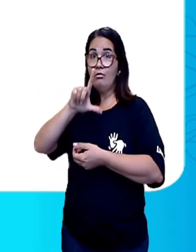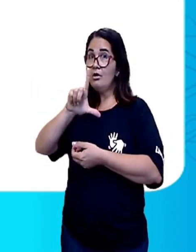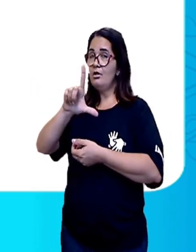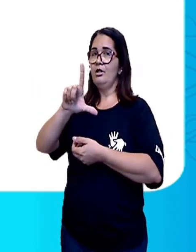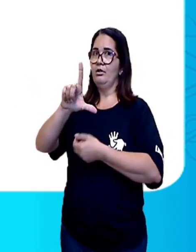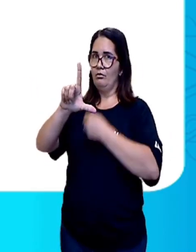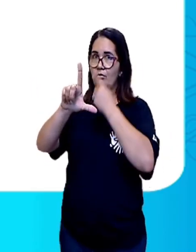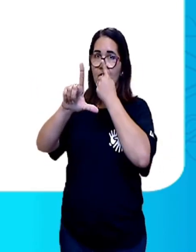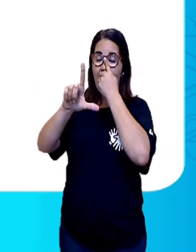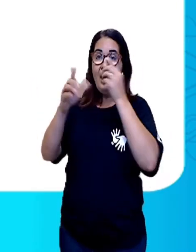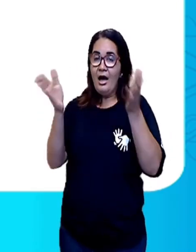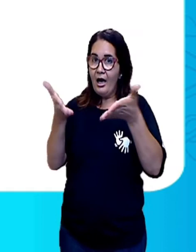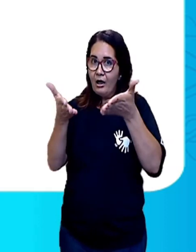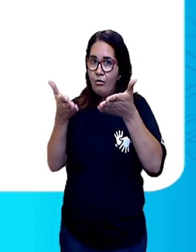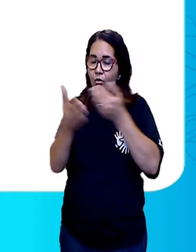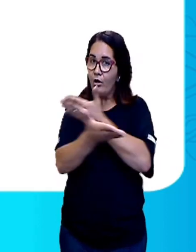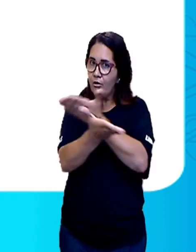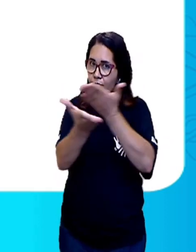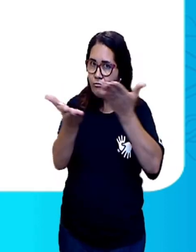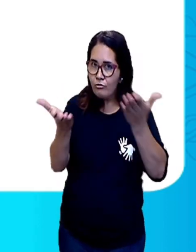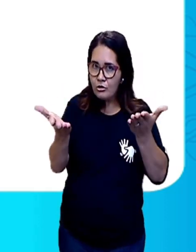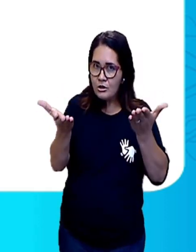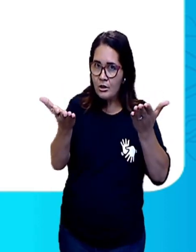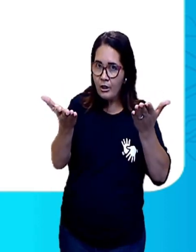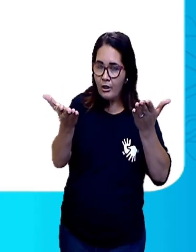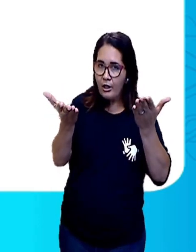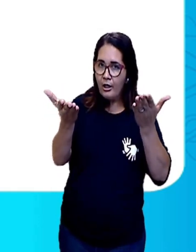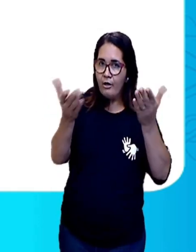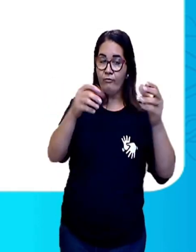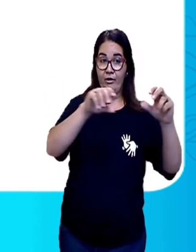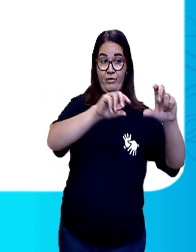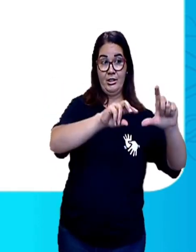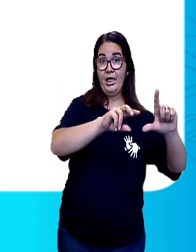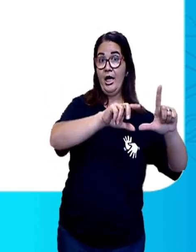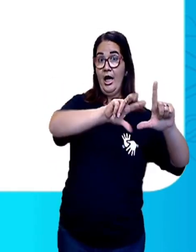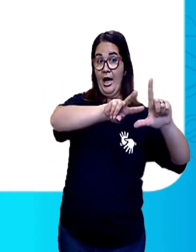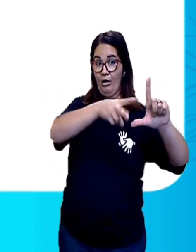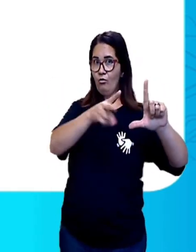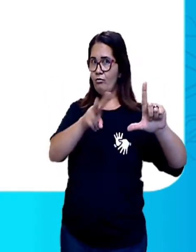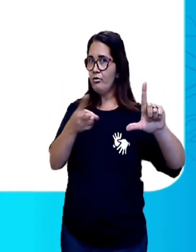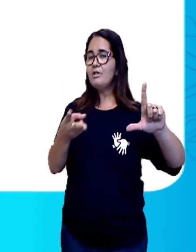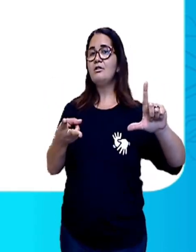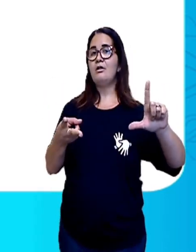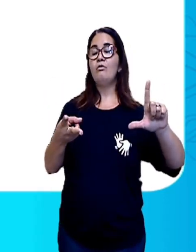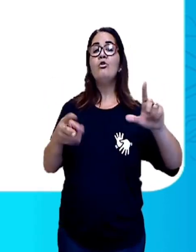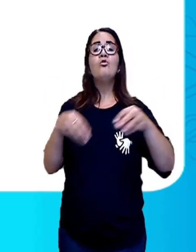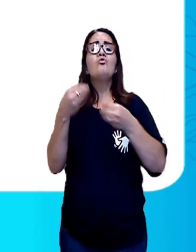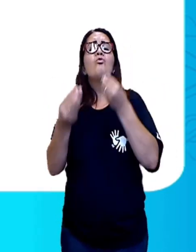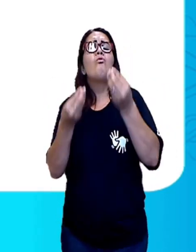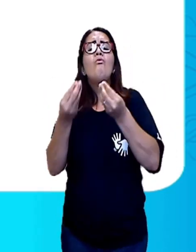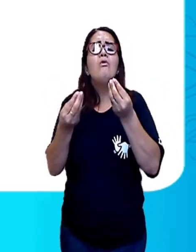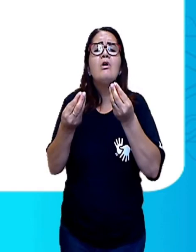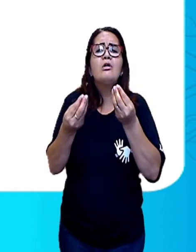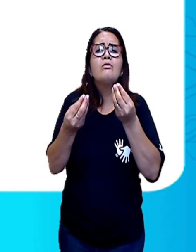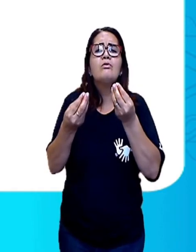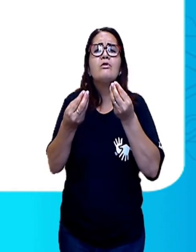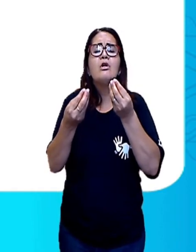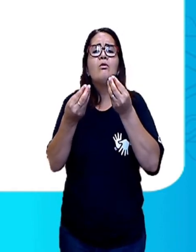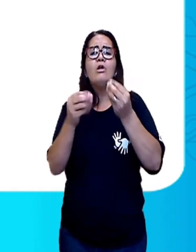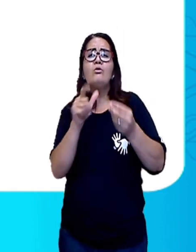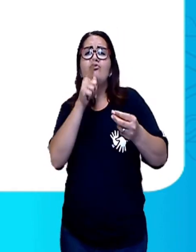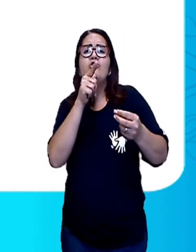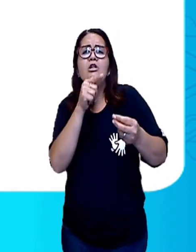Faça a conversão para descobrir quantos ml o recipiente comporta. Então, ele deu